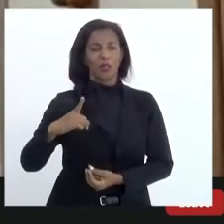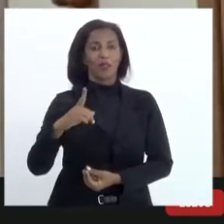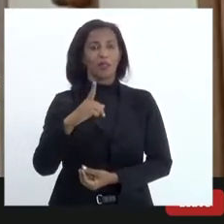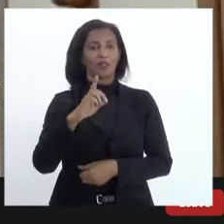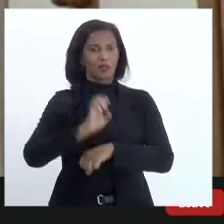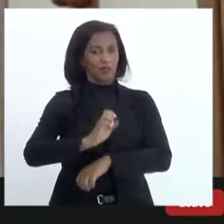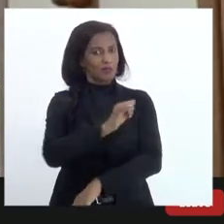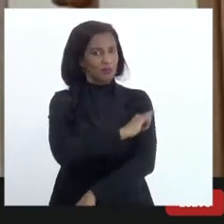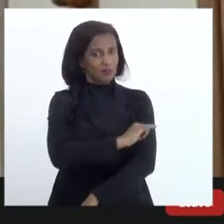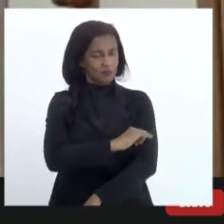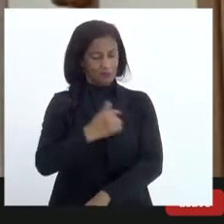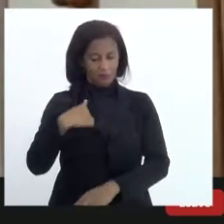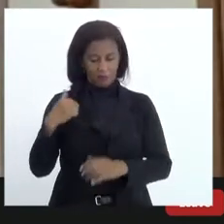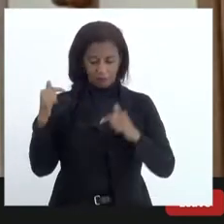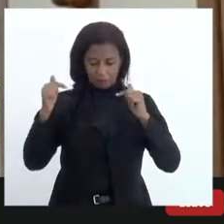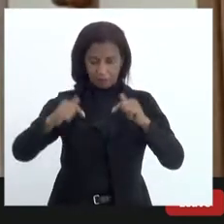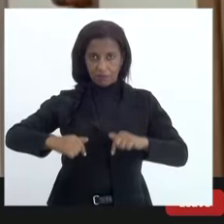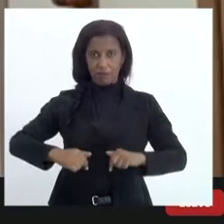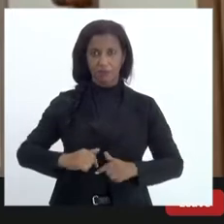Janeiro, estamos